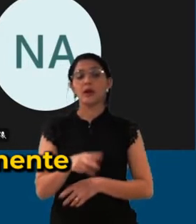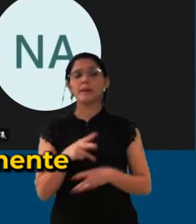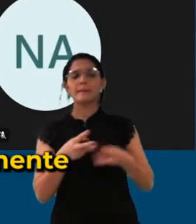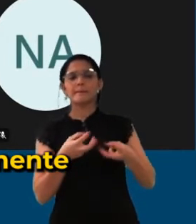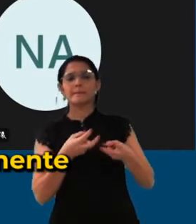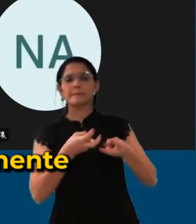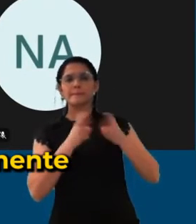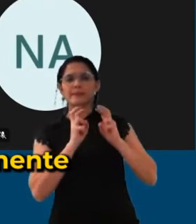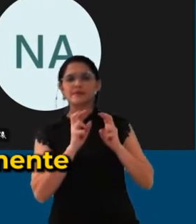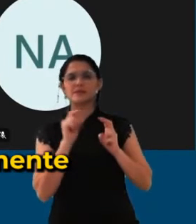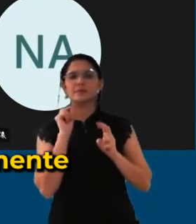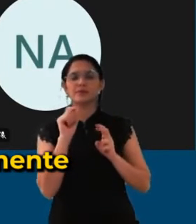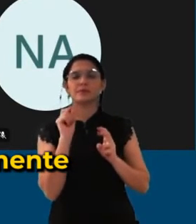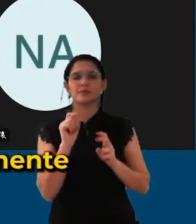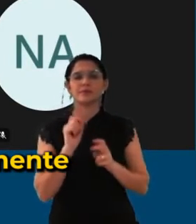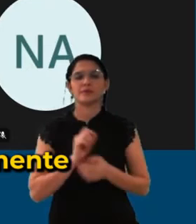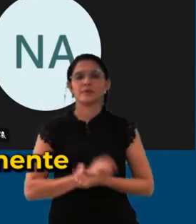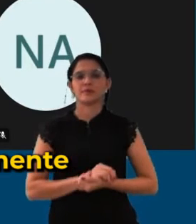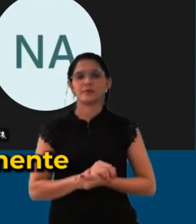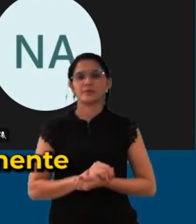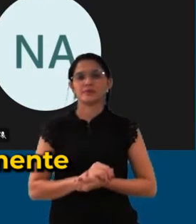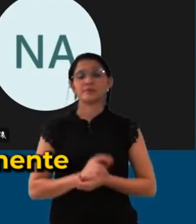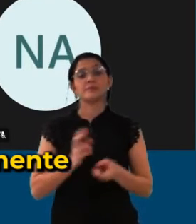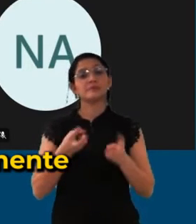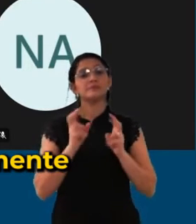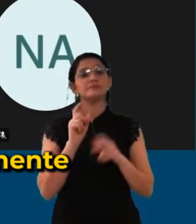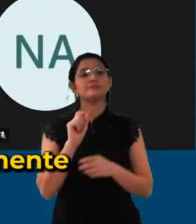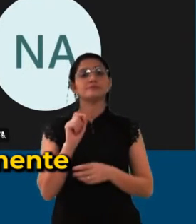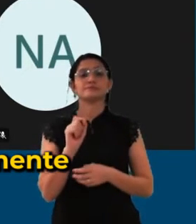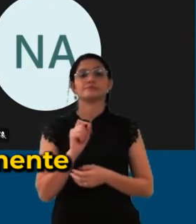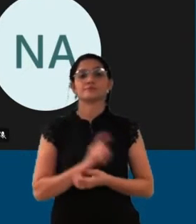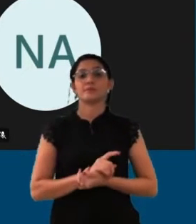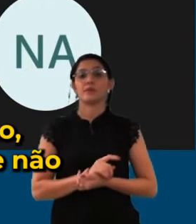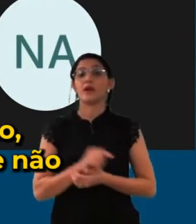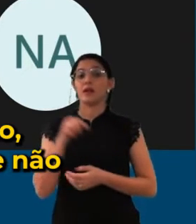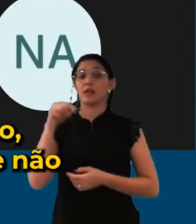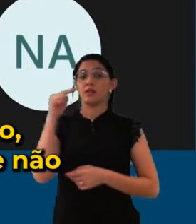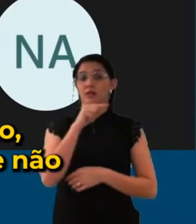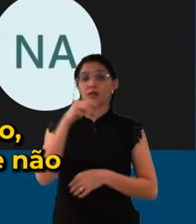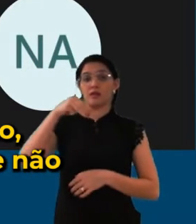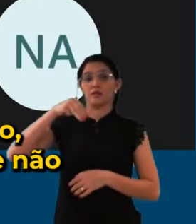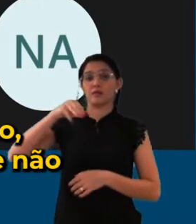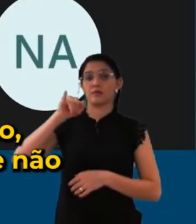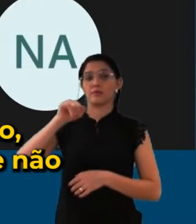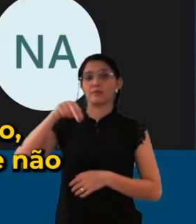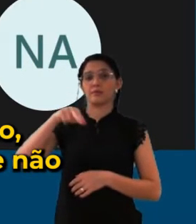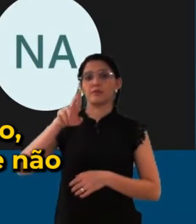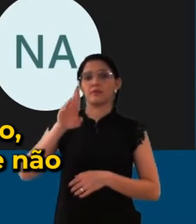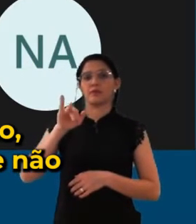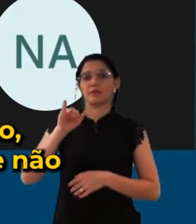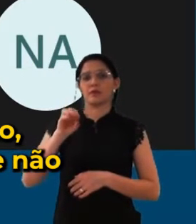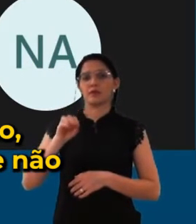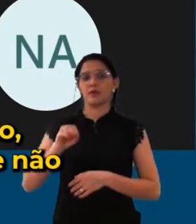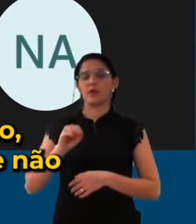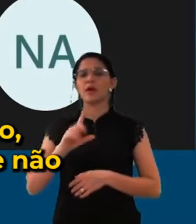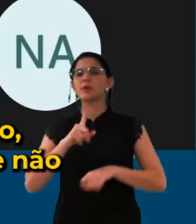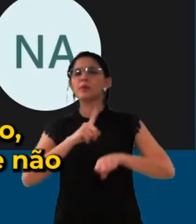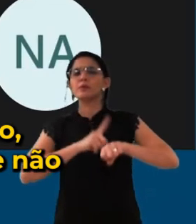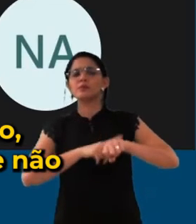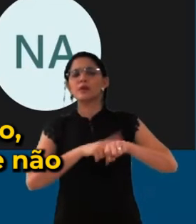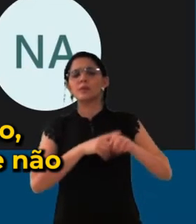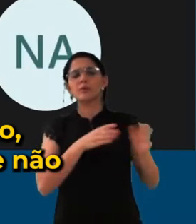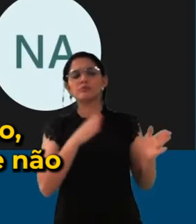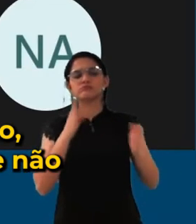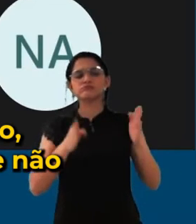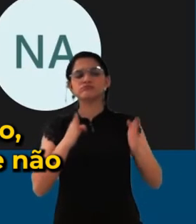percebeu-se comercialmente e qualitativamente em relação ao minério, a própria Votorantim, ao longo do tempo, chegou no momento